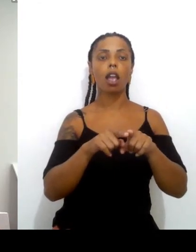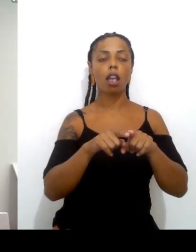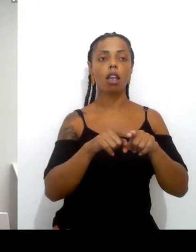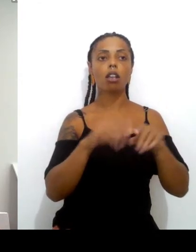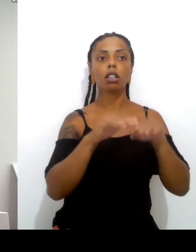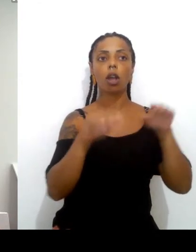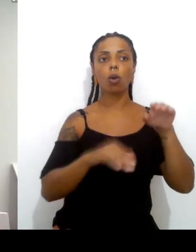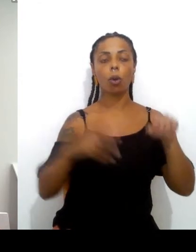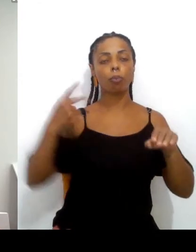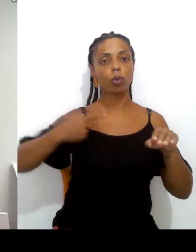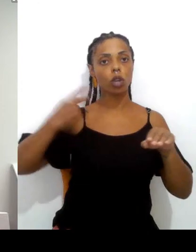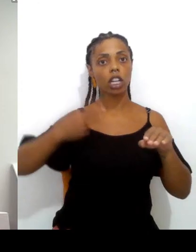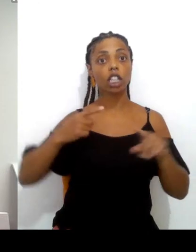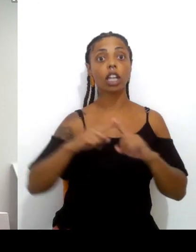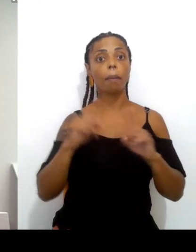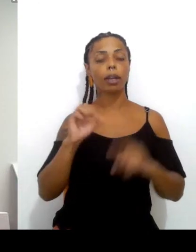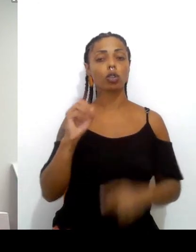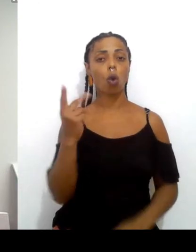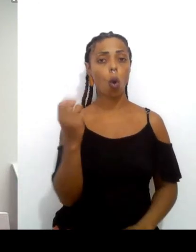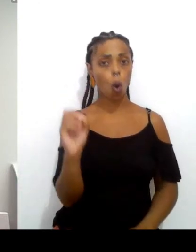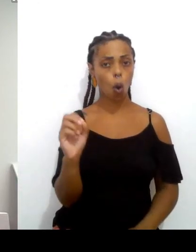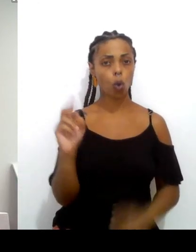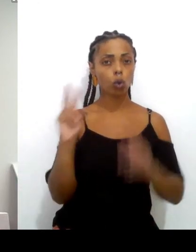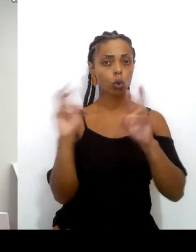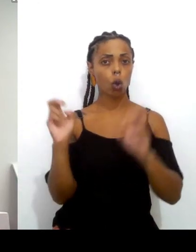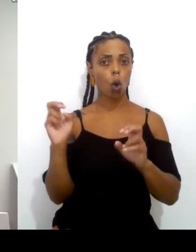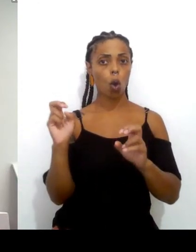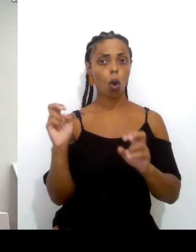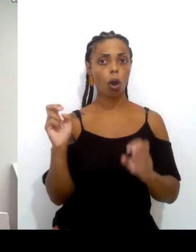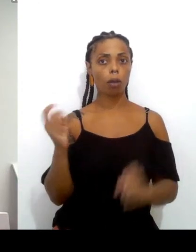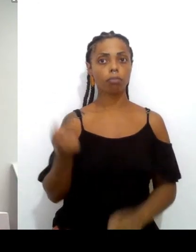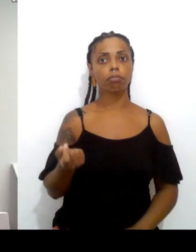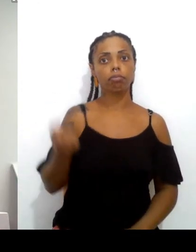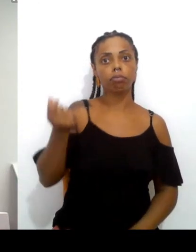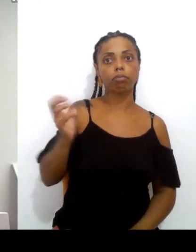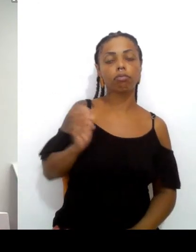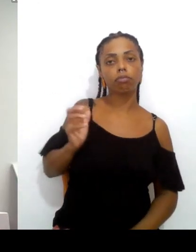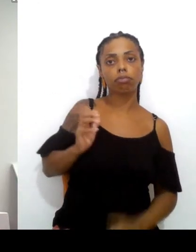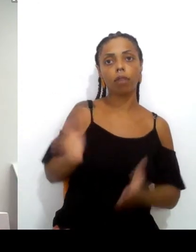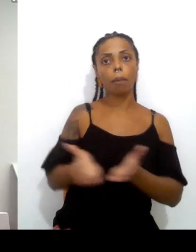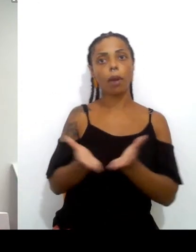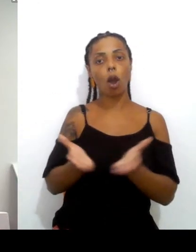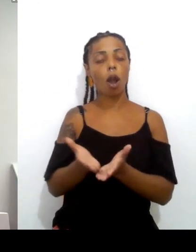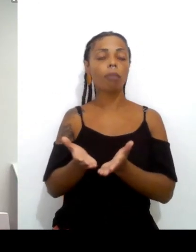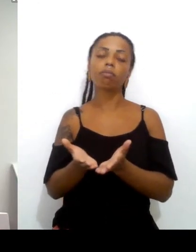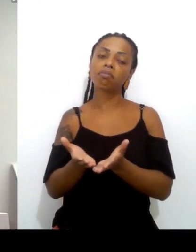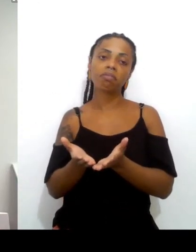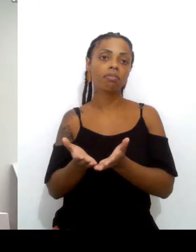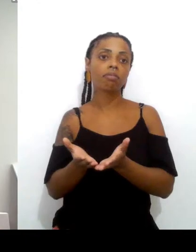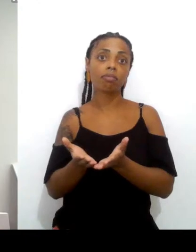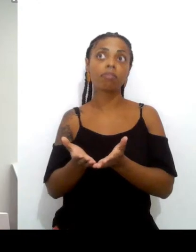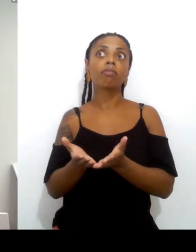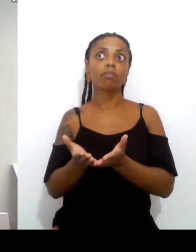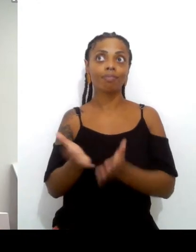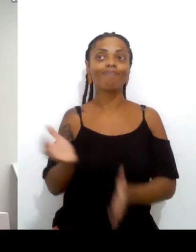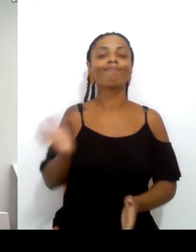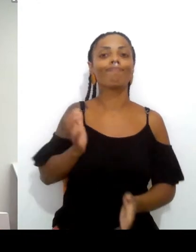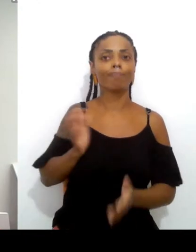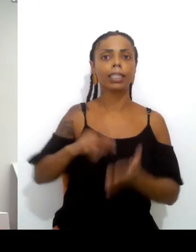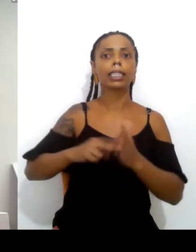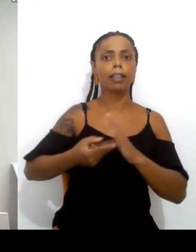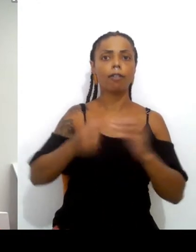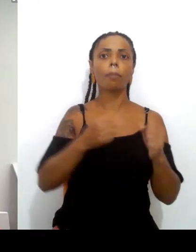questão da classe era uma questão de muito poder como turista